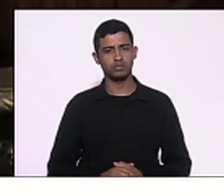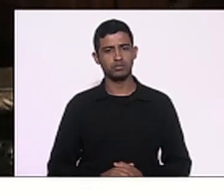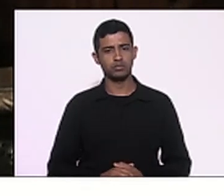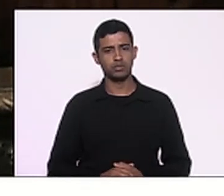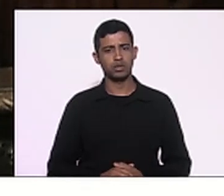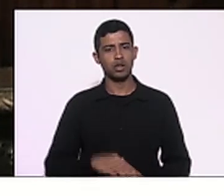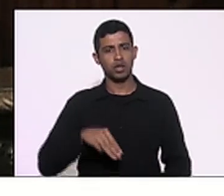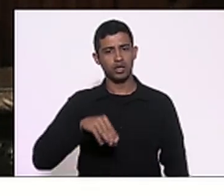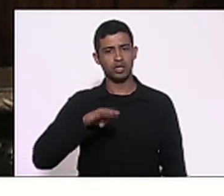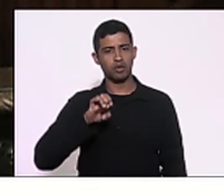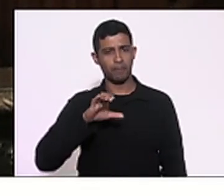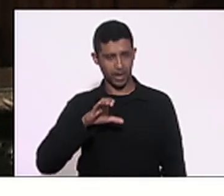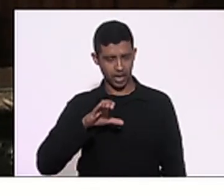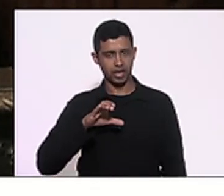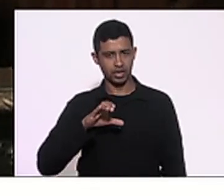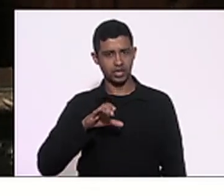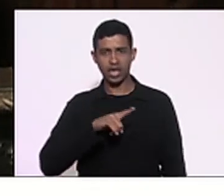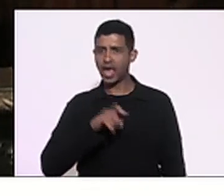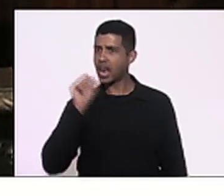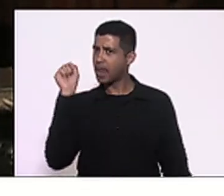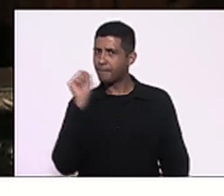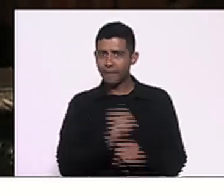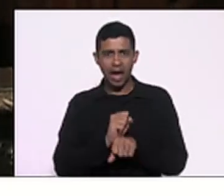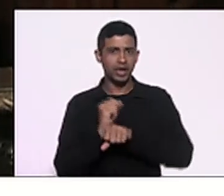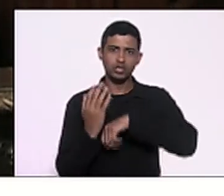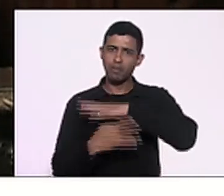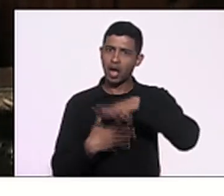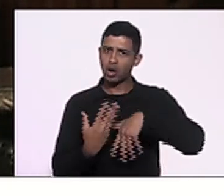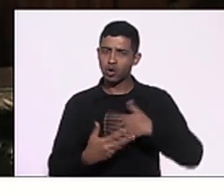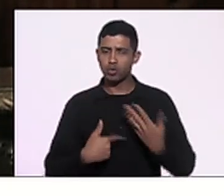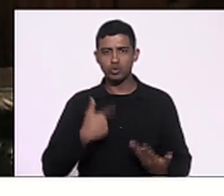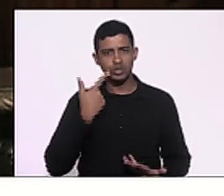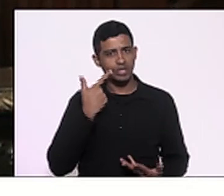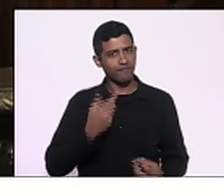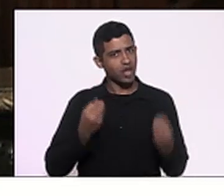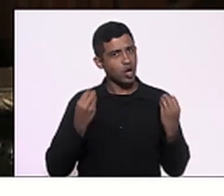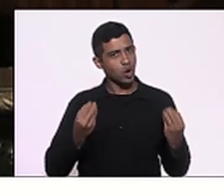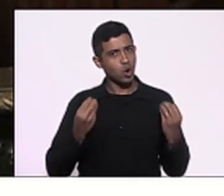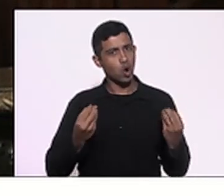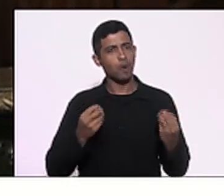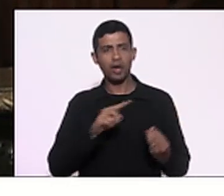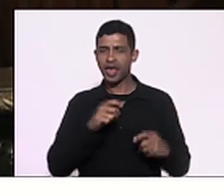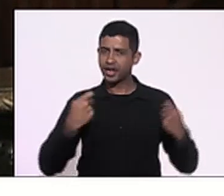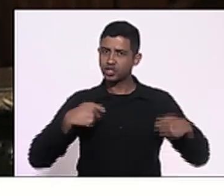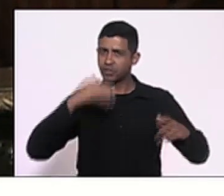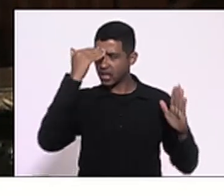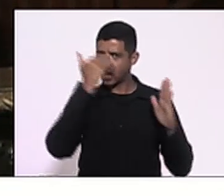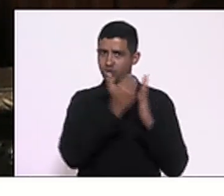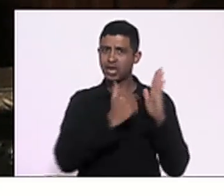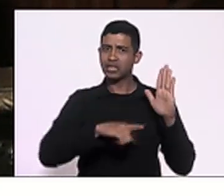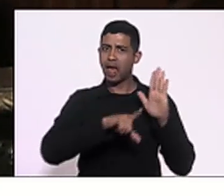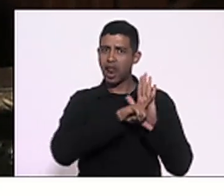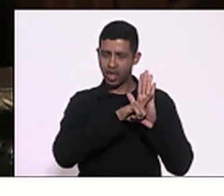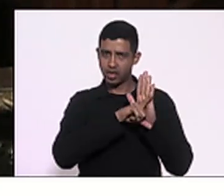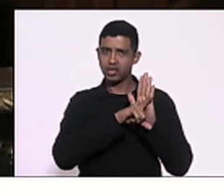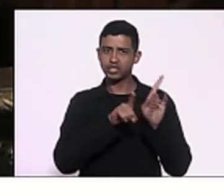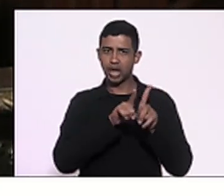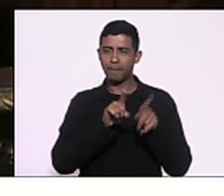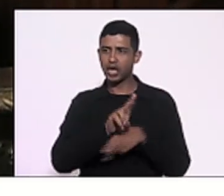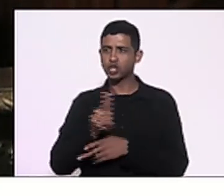sejam em cidades, sejam em estados, sejam em instituições, ainda que possam ter diferença de opinião, de